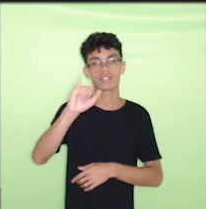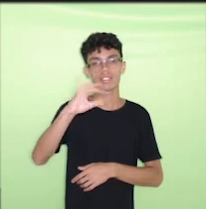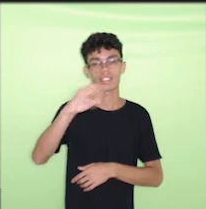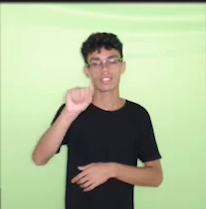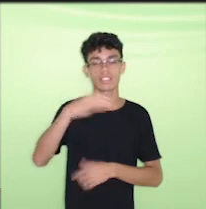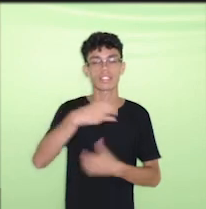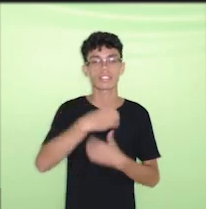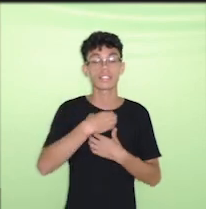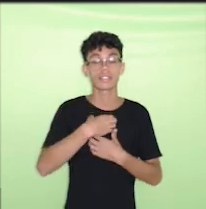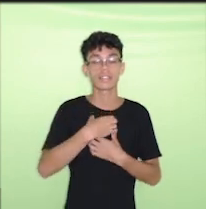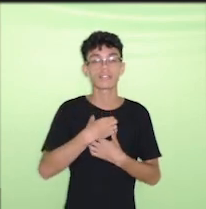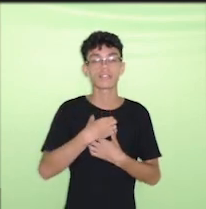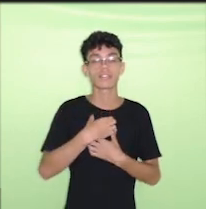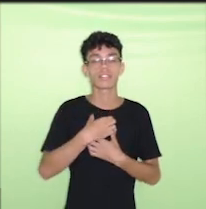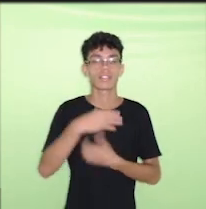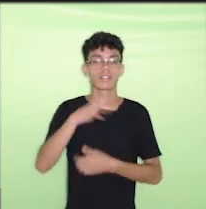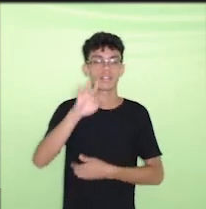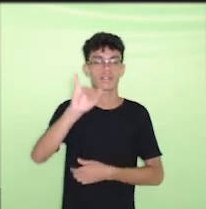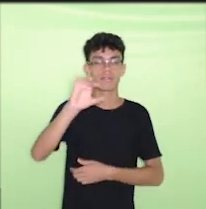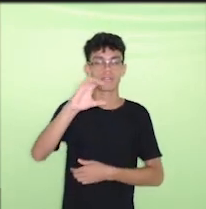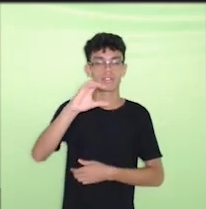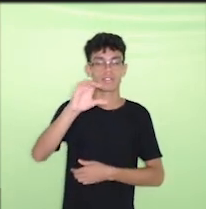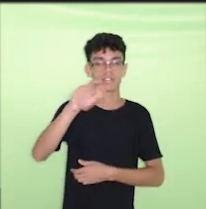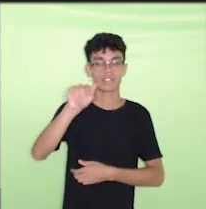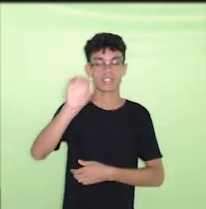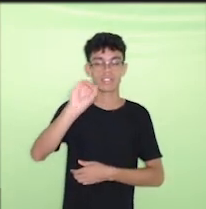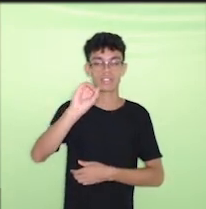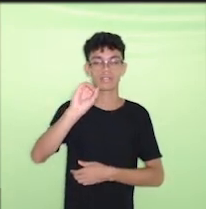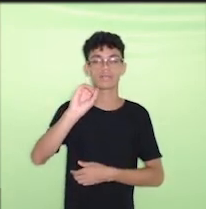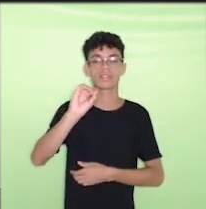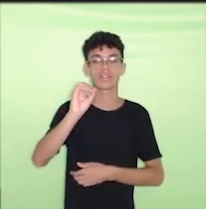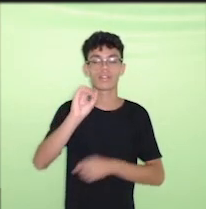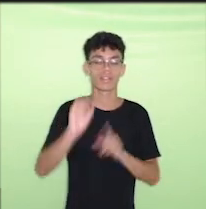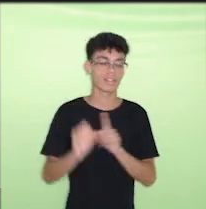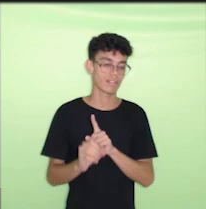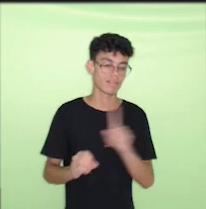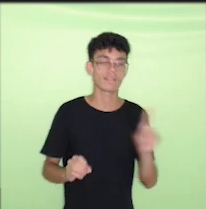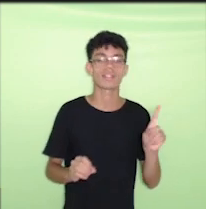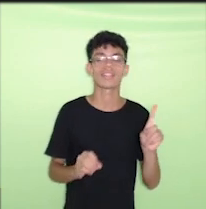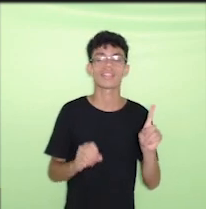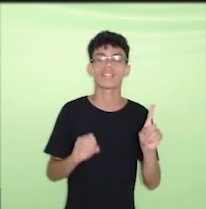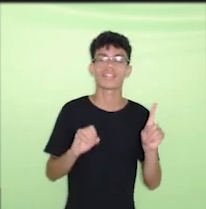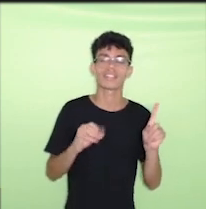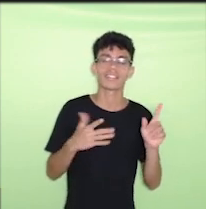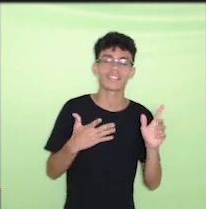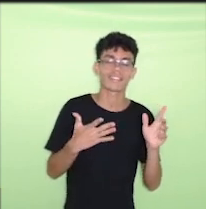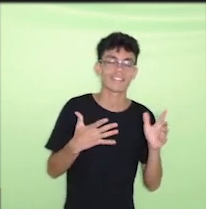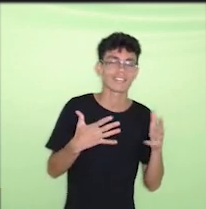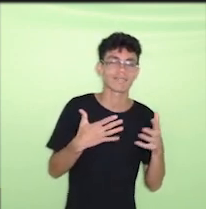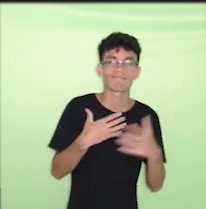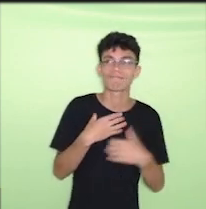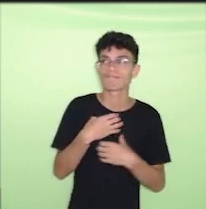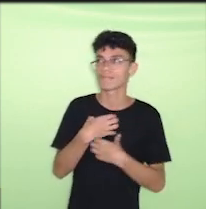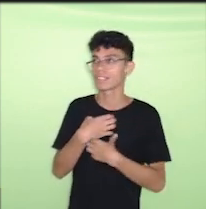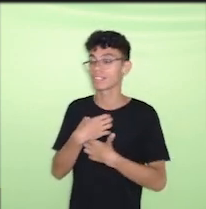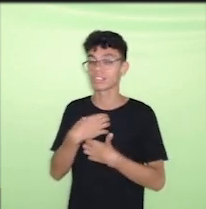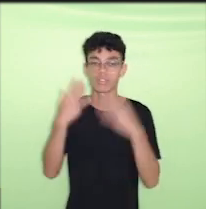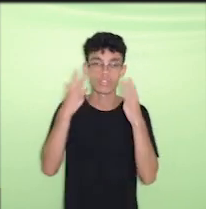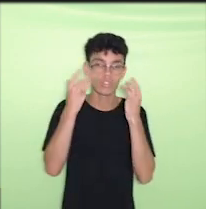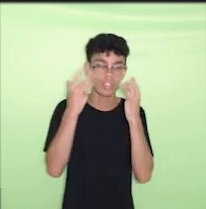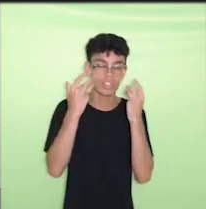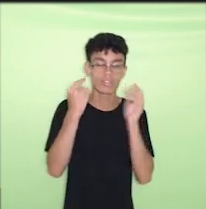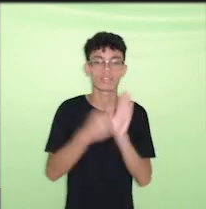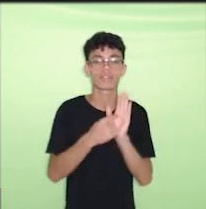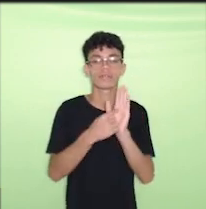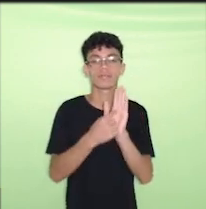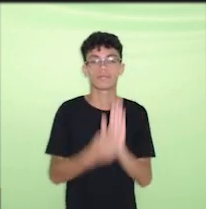isso, eu sinto que na obra de ficção dela, ele vai para esse lugar mais do filosófico, do erótico, enquanto o teatro, ele traz